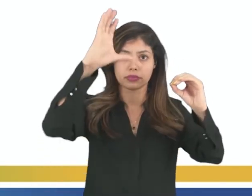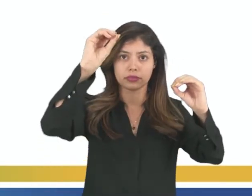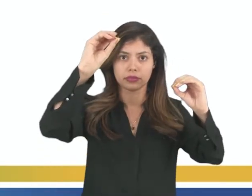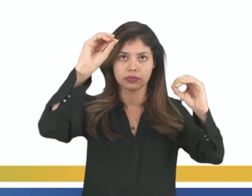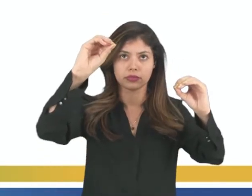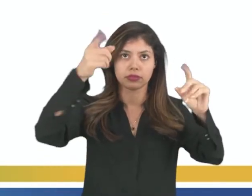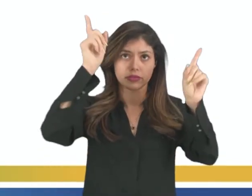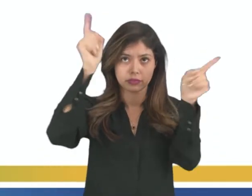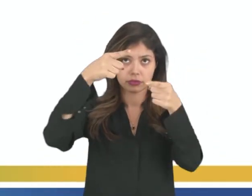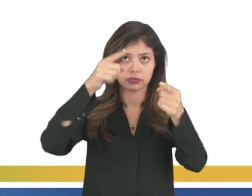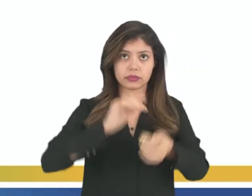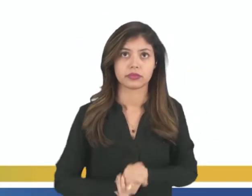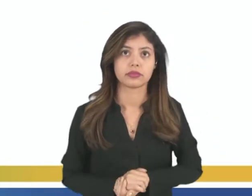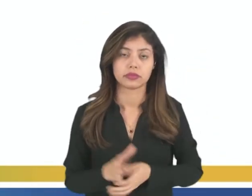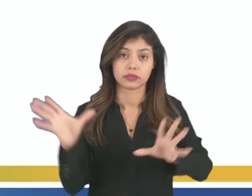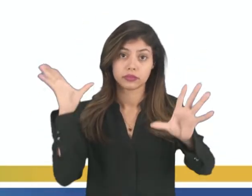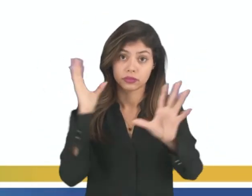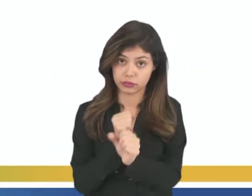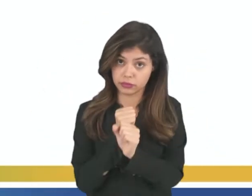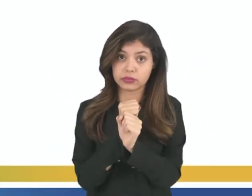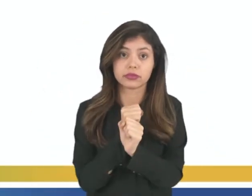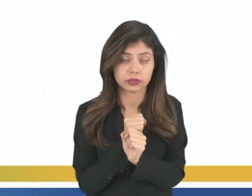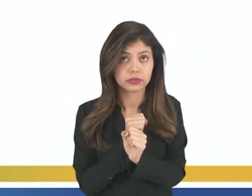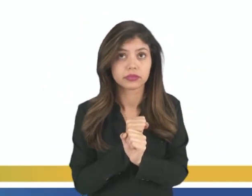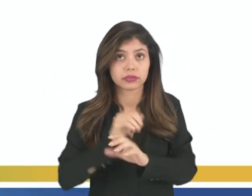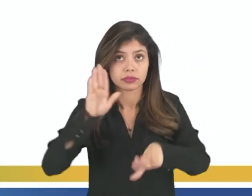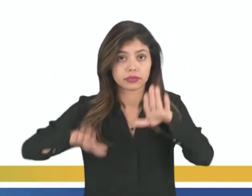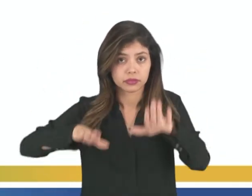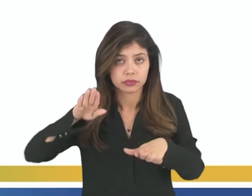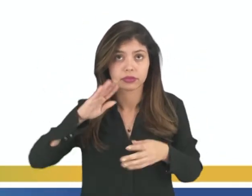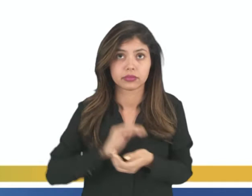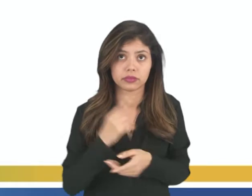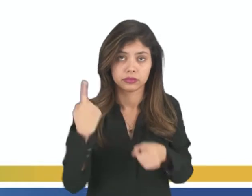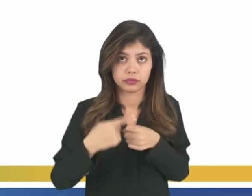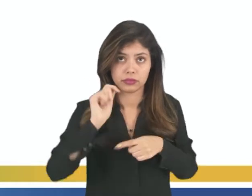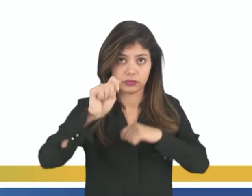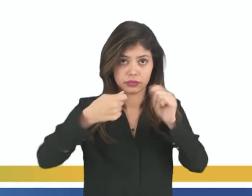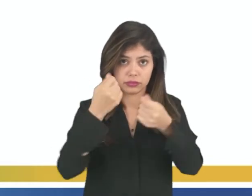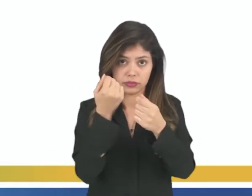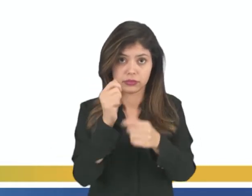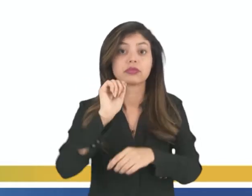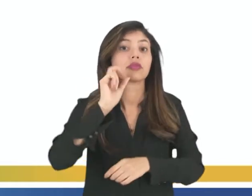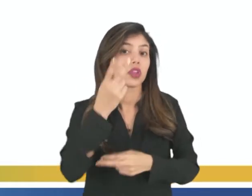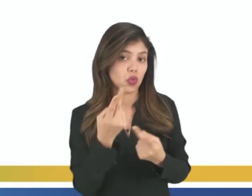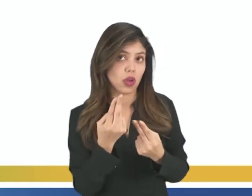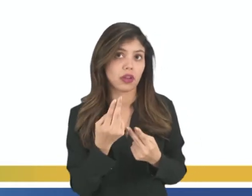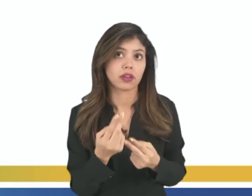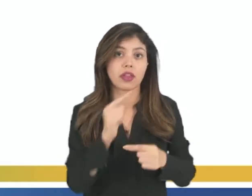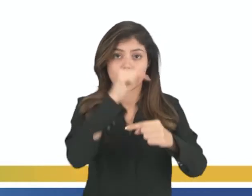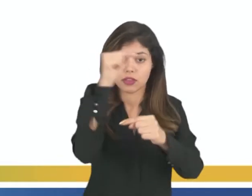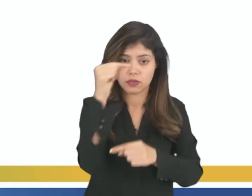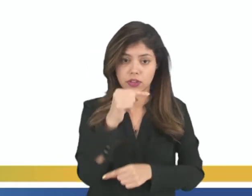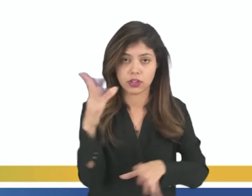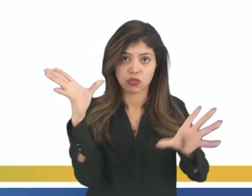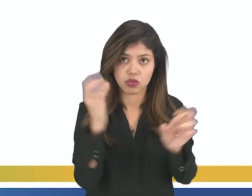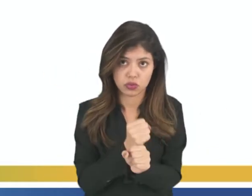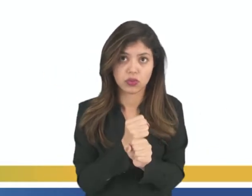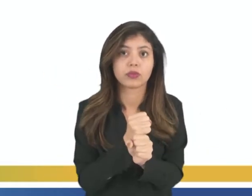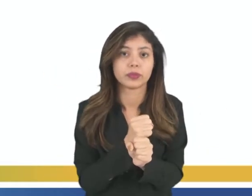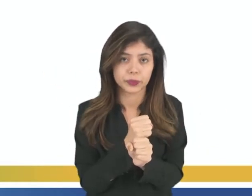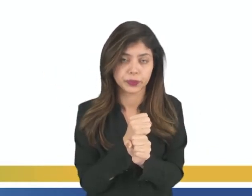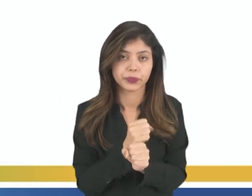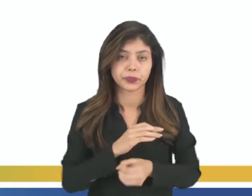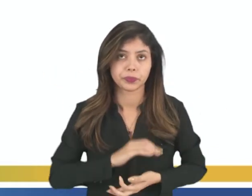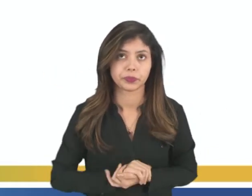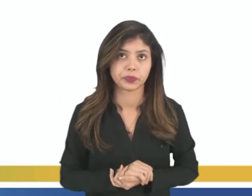produto. Quando eu fiz isso, eu somei as variações, porque são sinais iguais, ambos são negativos. Quando são sinais iguais, a